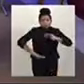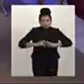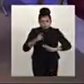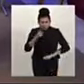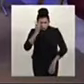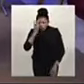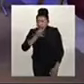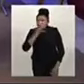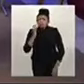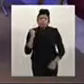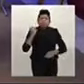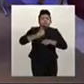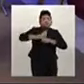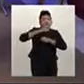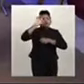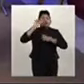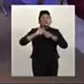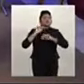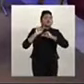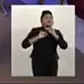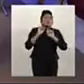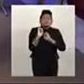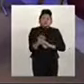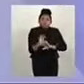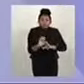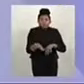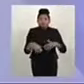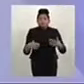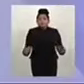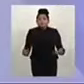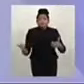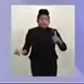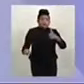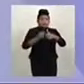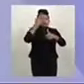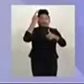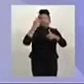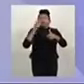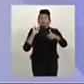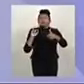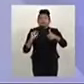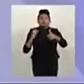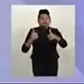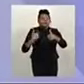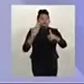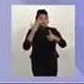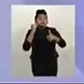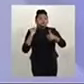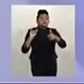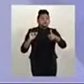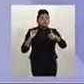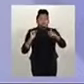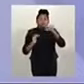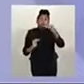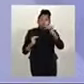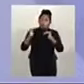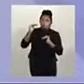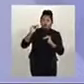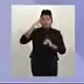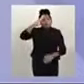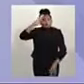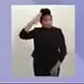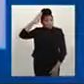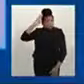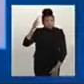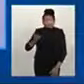assumindo o governo, o que você pensa em fazer na educação? Primeiramente, eu não sei em que foi mesmo esse salto, Brandão, mas